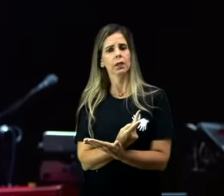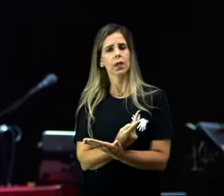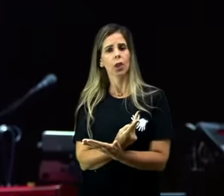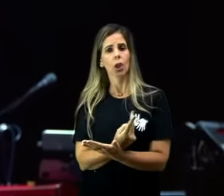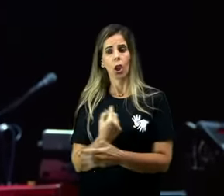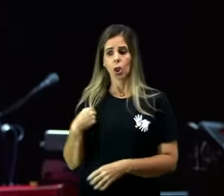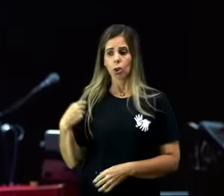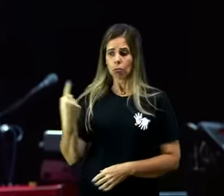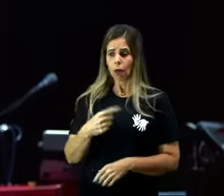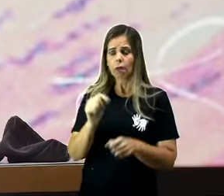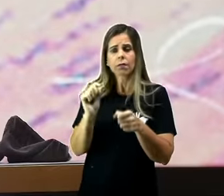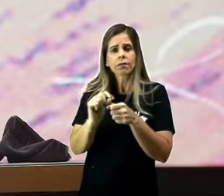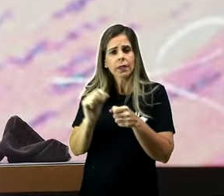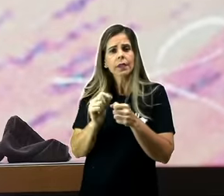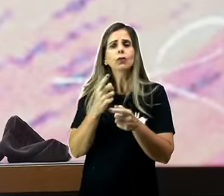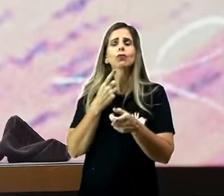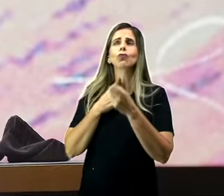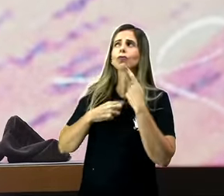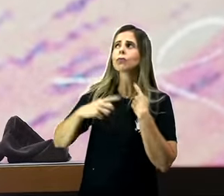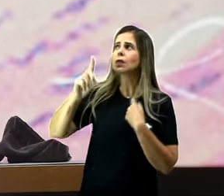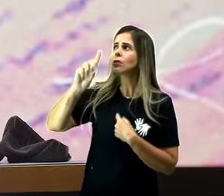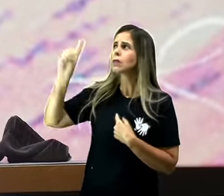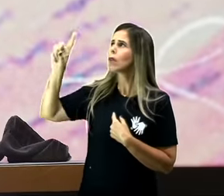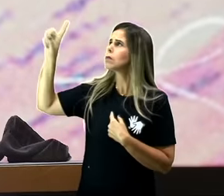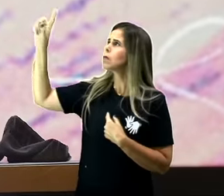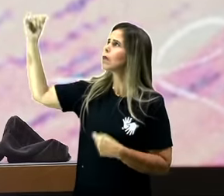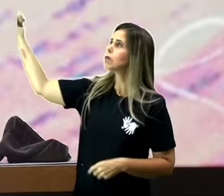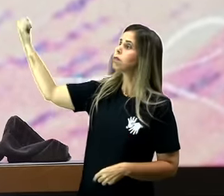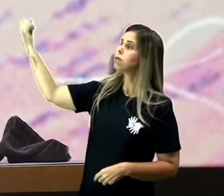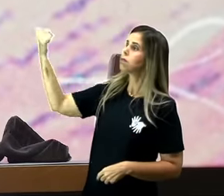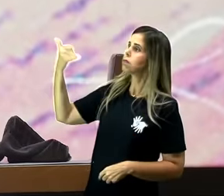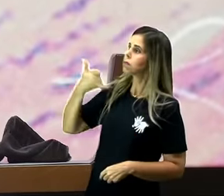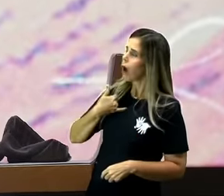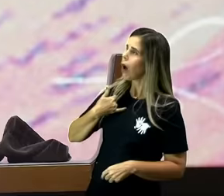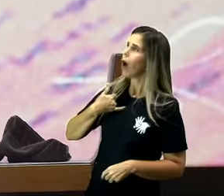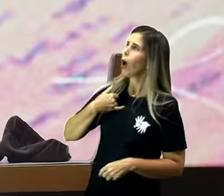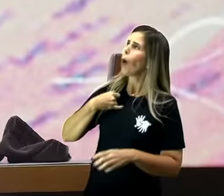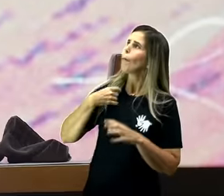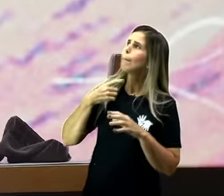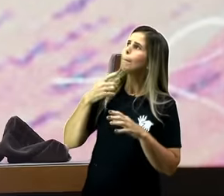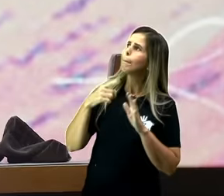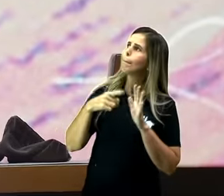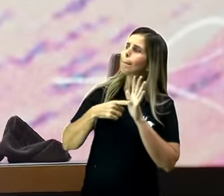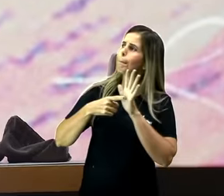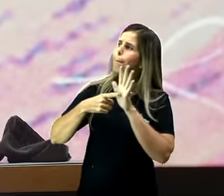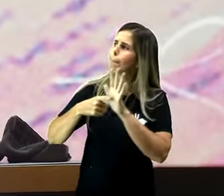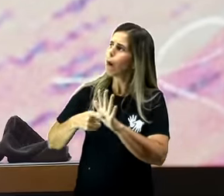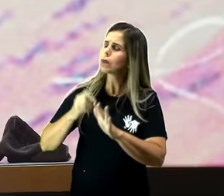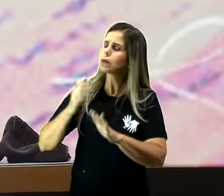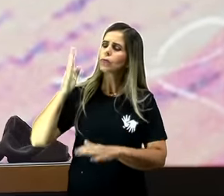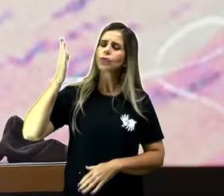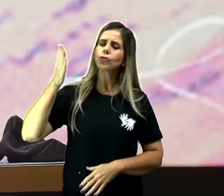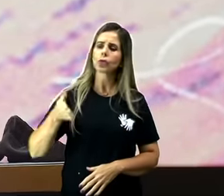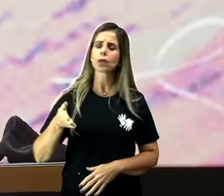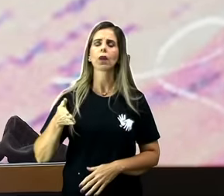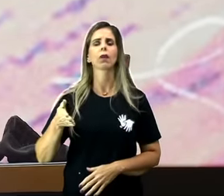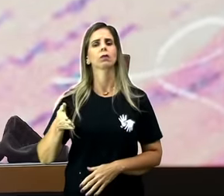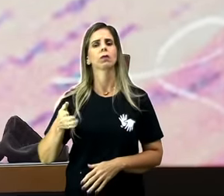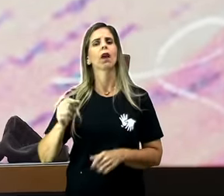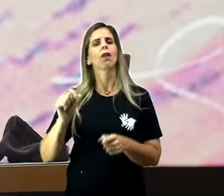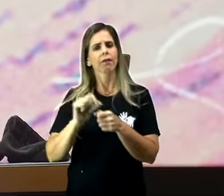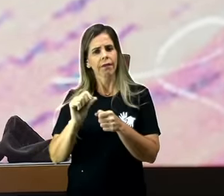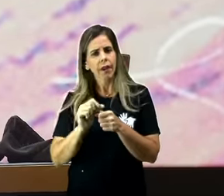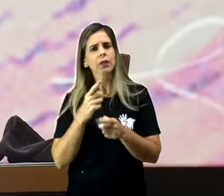que toda vez que Deus me dá uma direção, ou Deus me dá um, ó, aqui, pá, começa ali, faz isso aqui, vai para cá, tal, toda